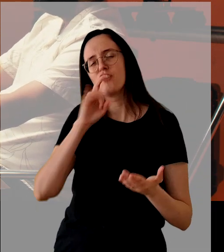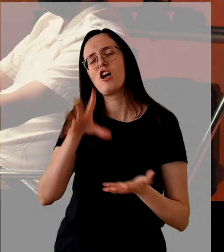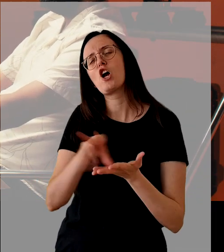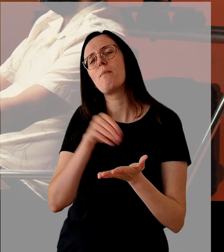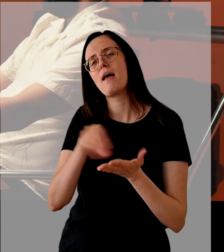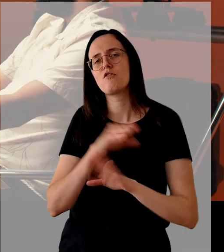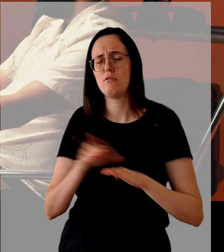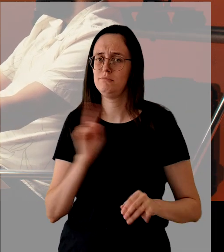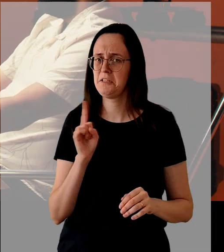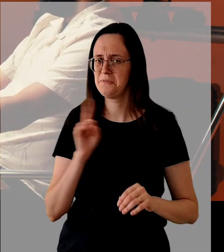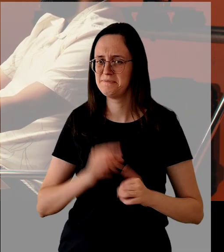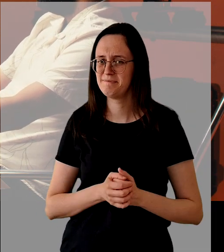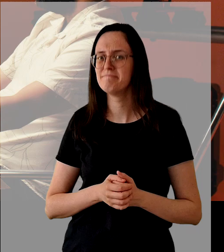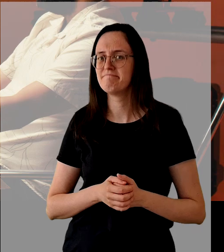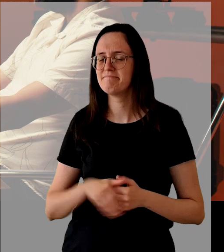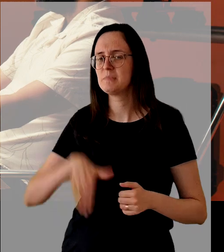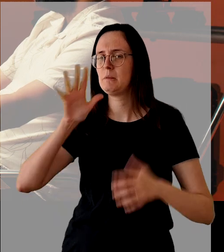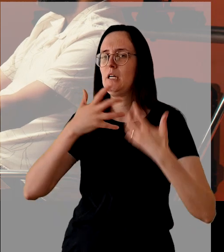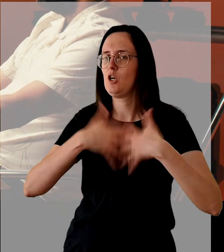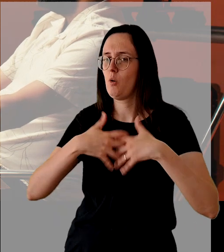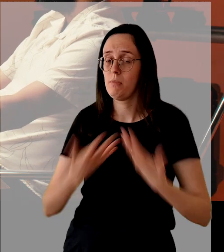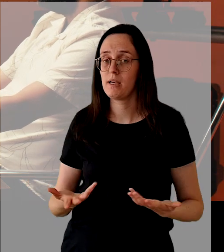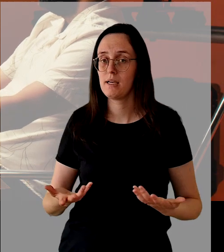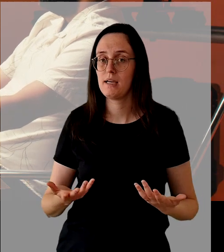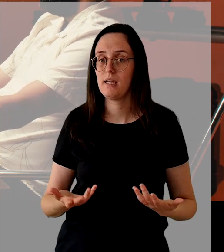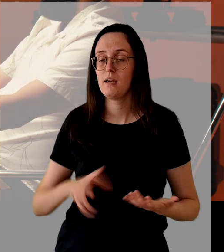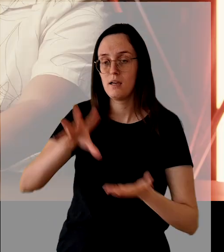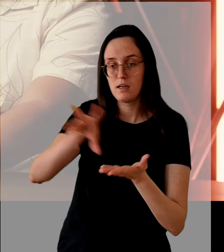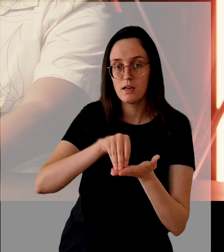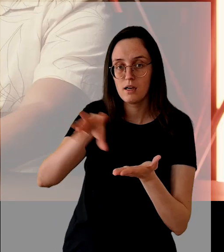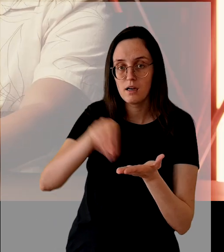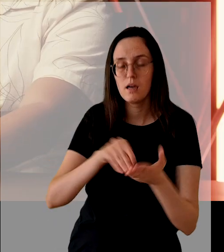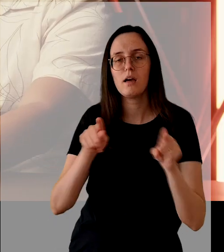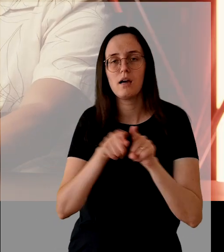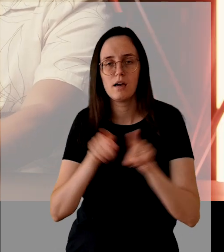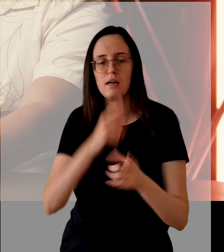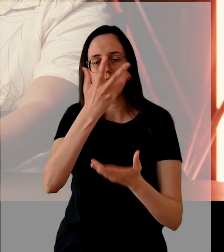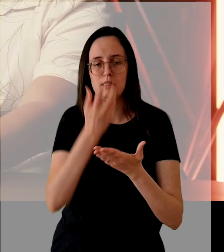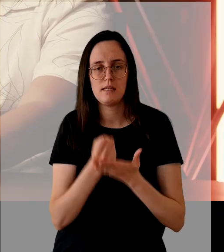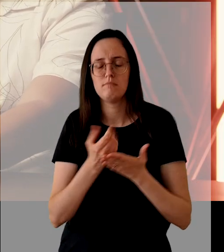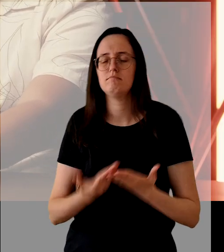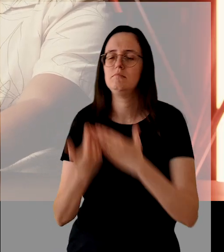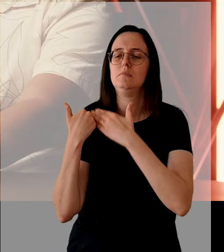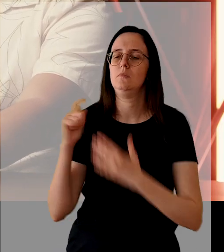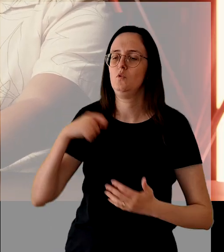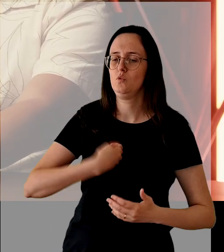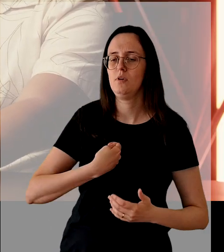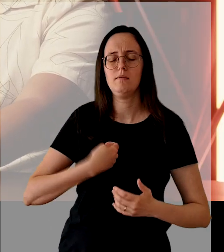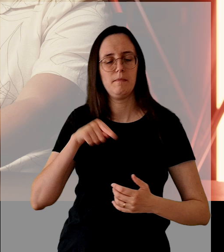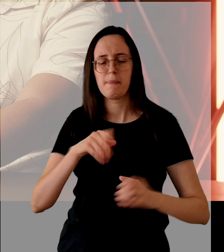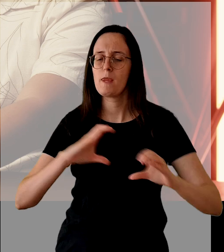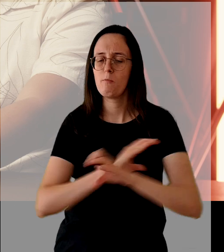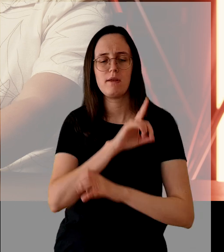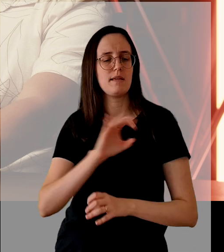copiar arquivo, né? E não é isso. É muito mais complexo do que isso. Ele não só copia arquivo, faz o backup, se responsabiliza pela